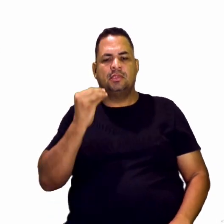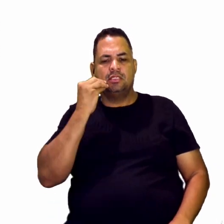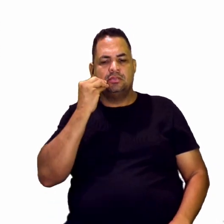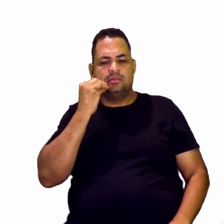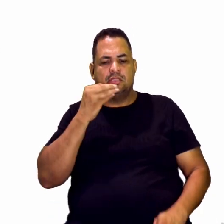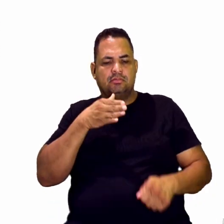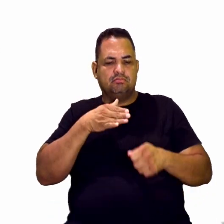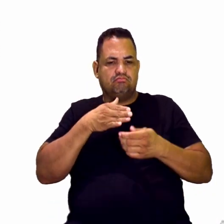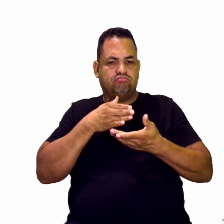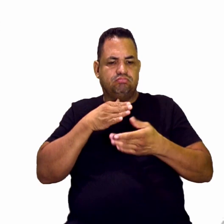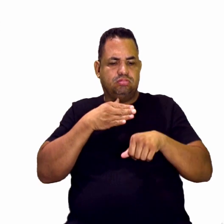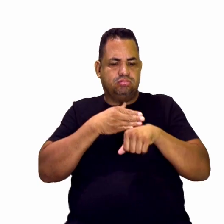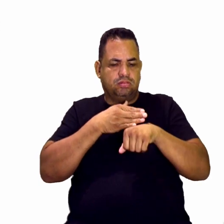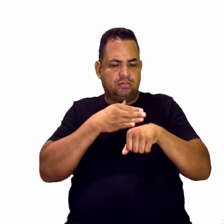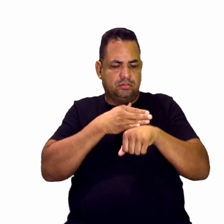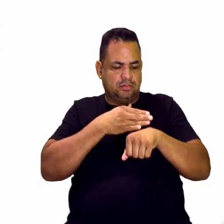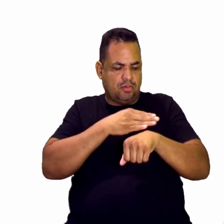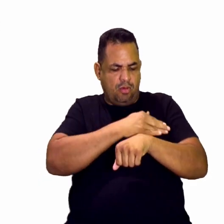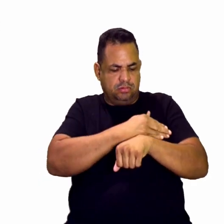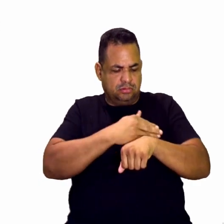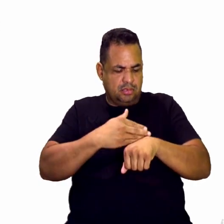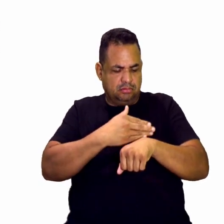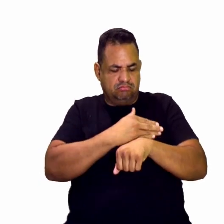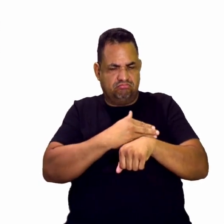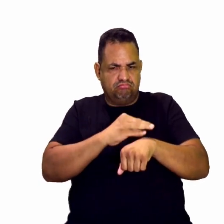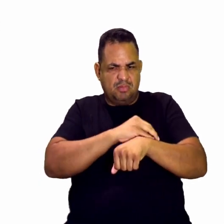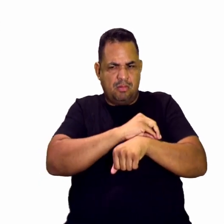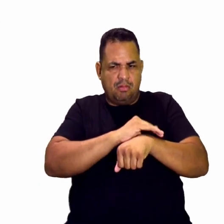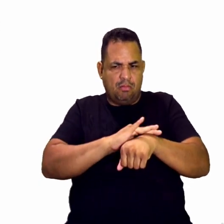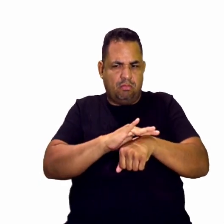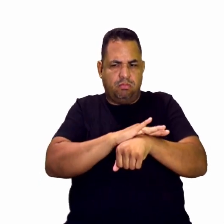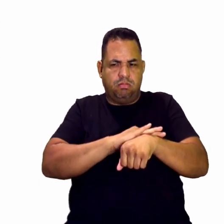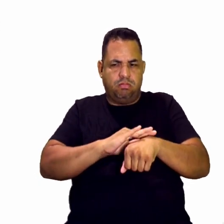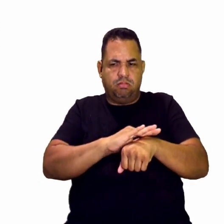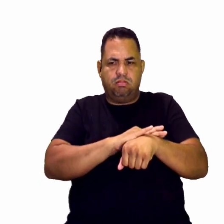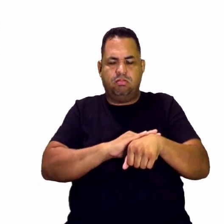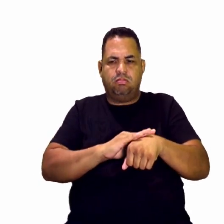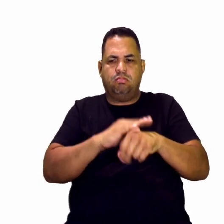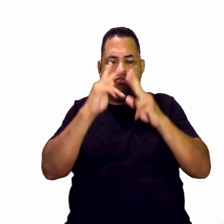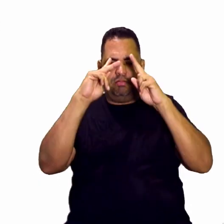um tecido humano, é muito mais fácil você